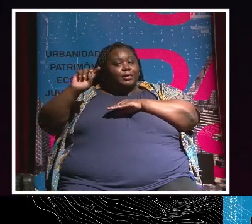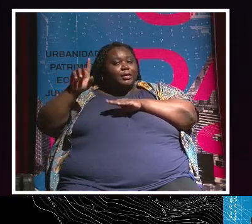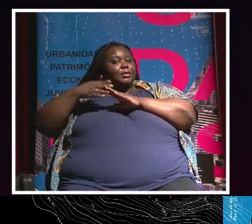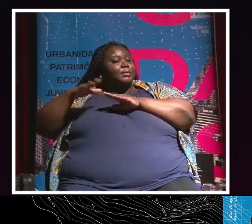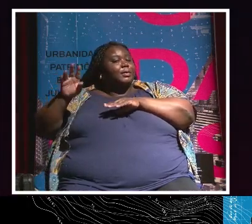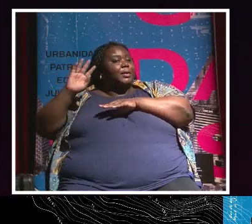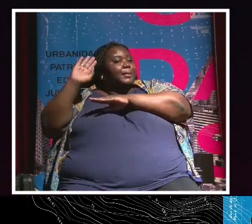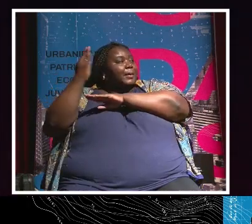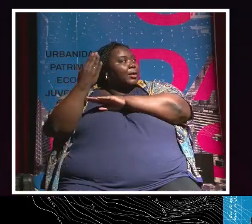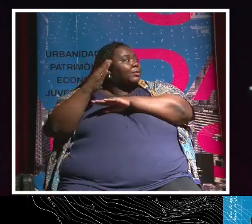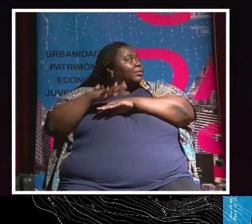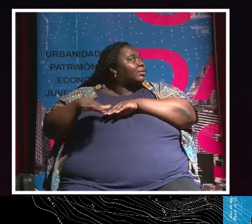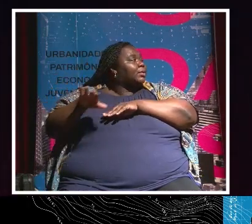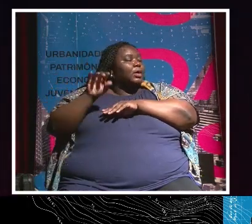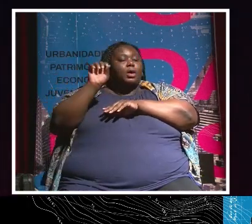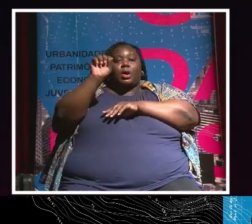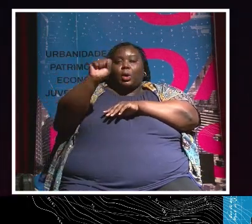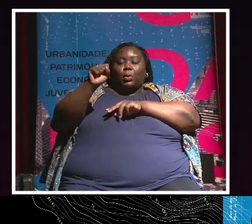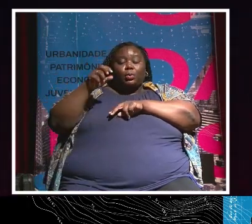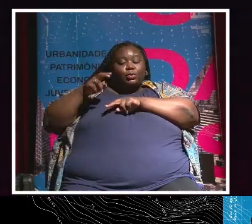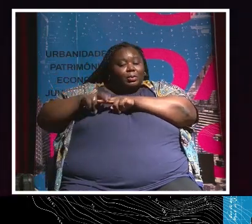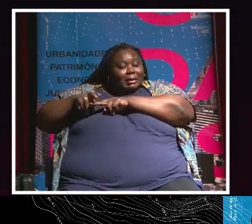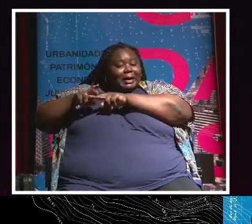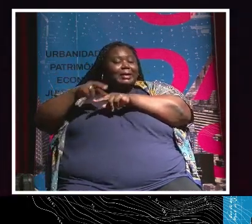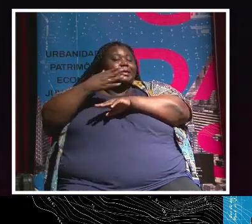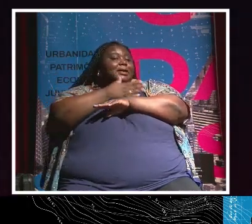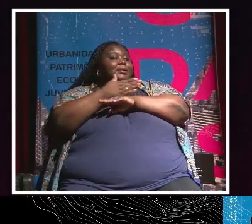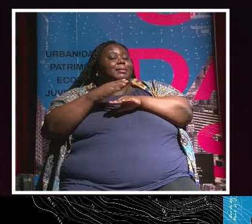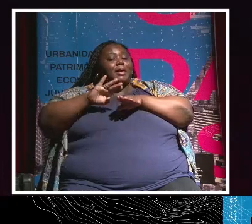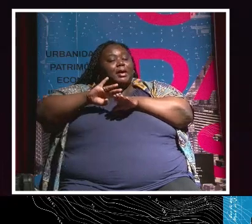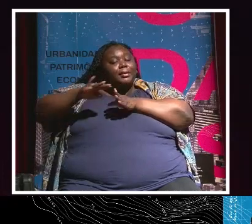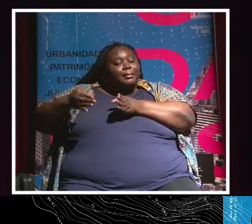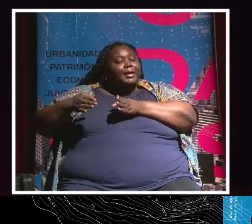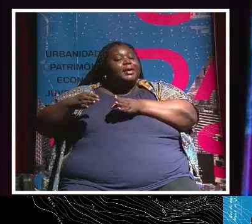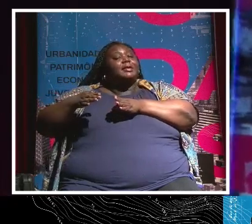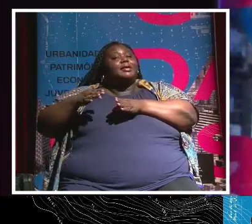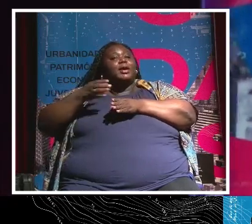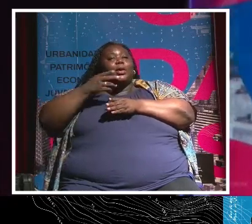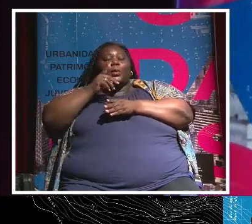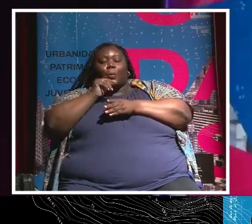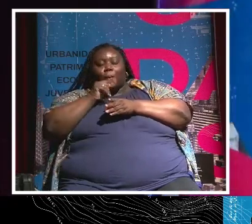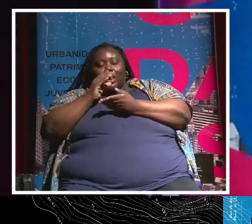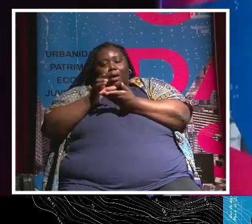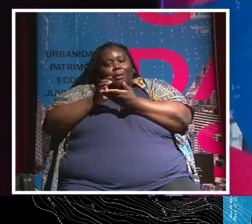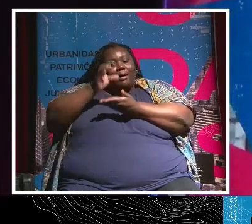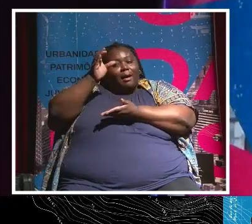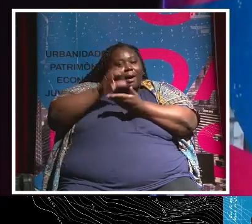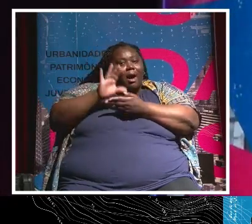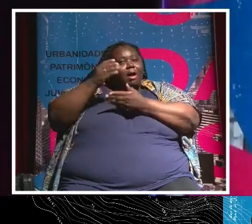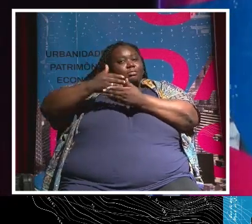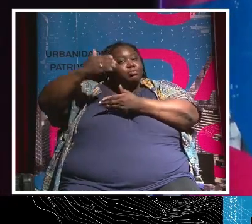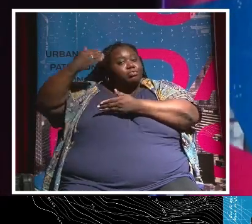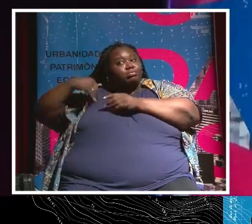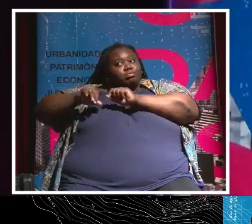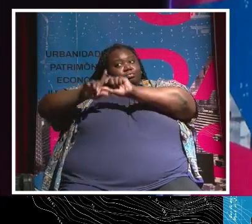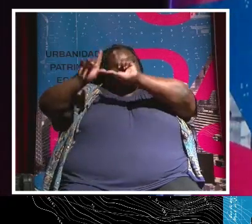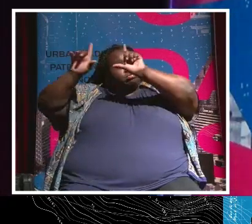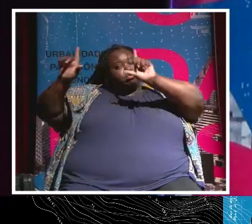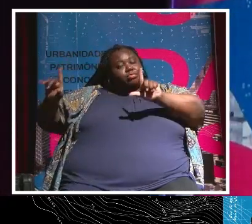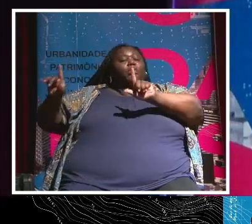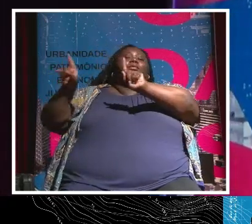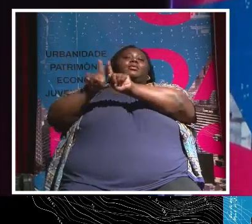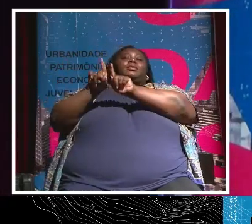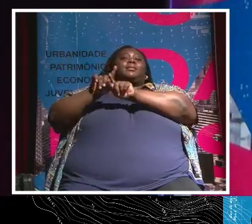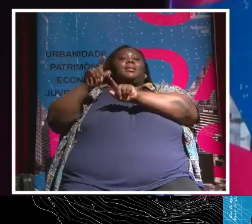temos 8 poltronas brancas, mesinhas com taças com água, tem um data show ao fundo. No fundo também